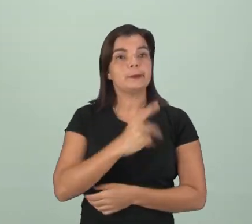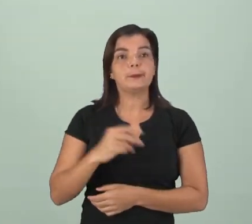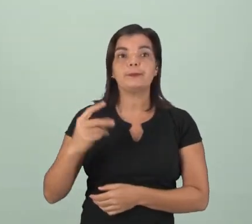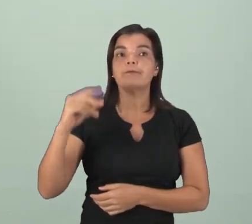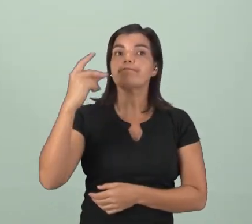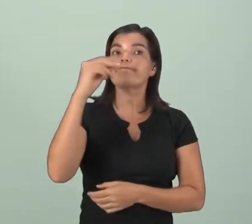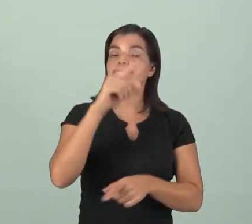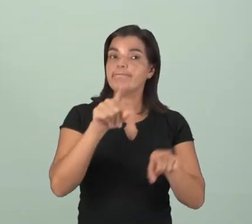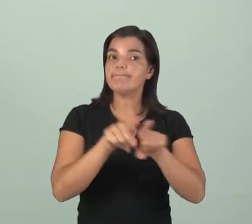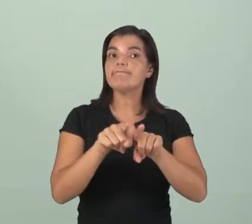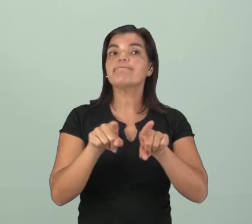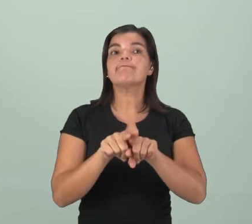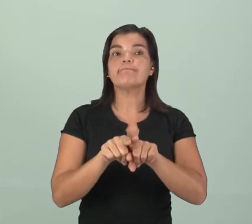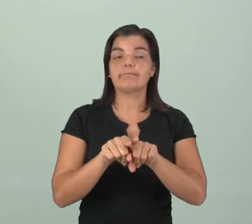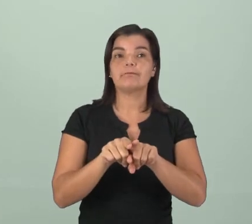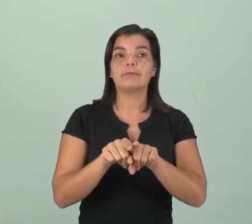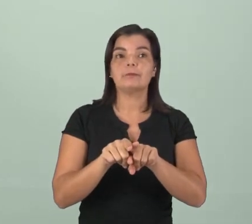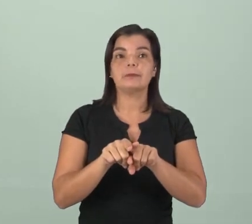candoblecistas,